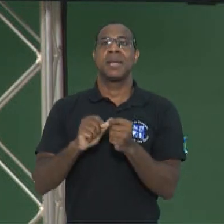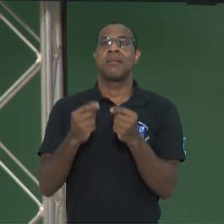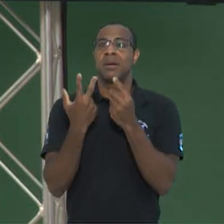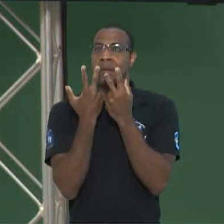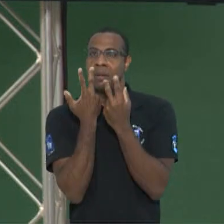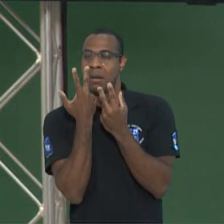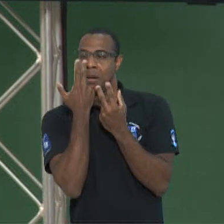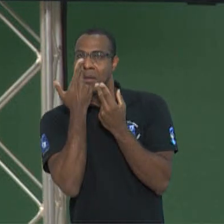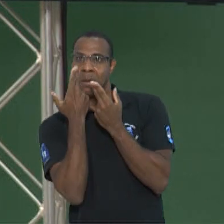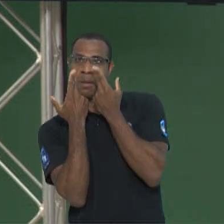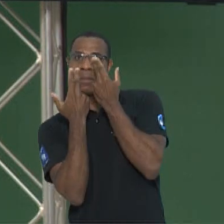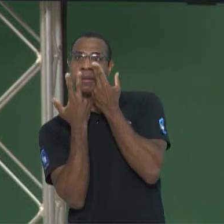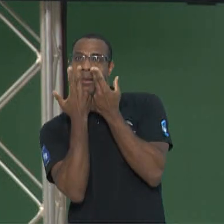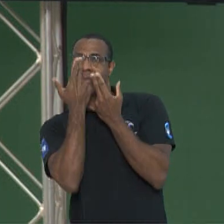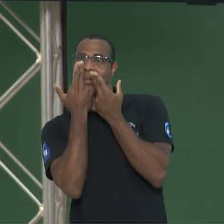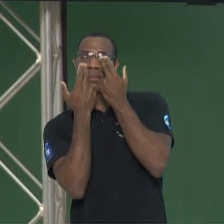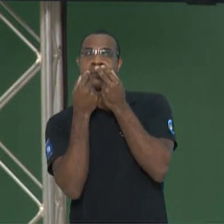nariz,